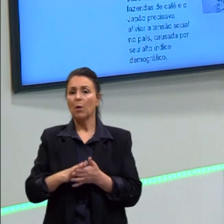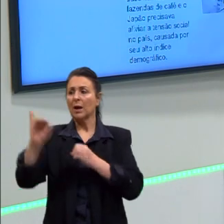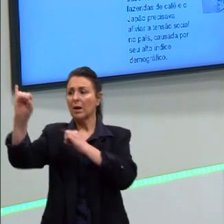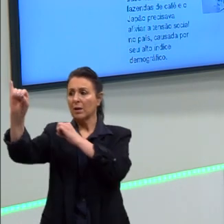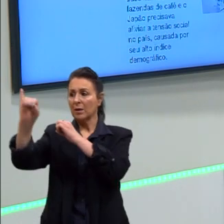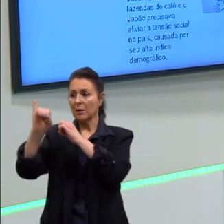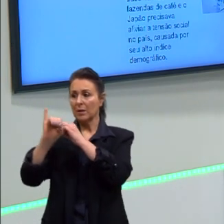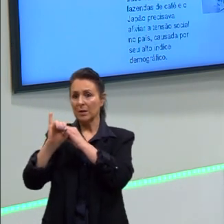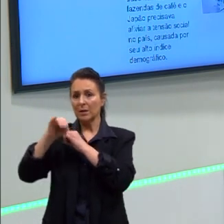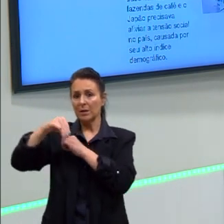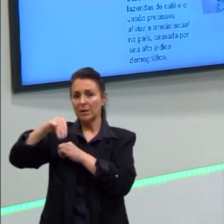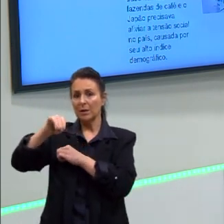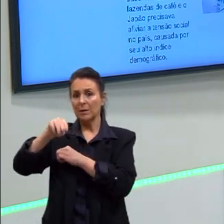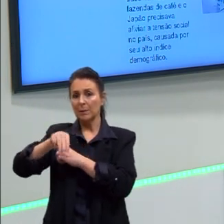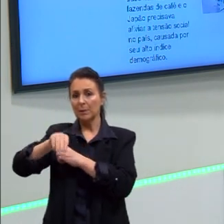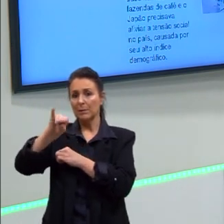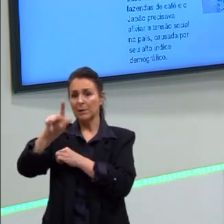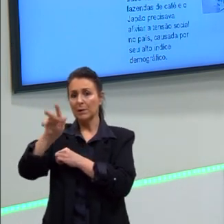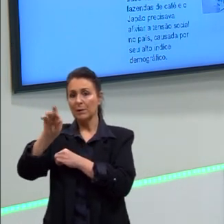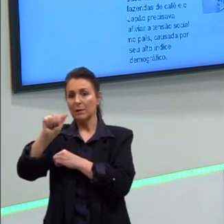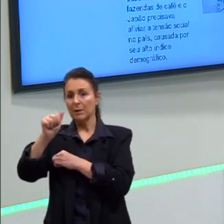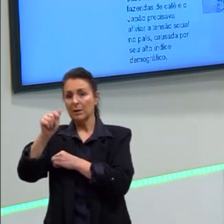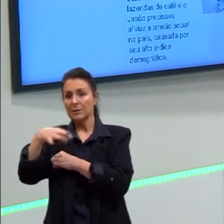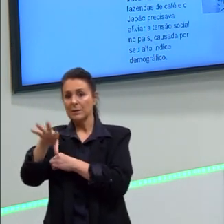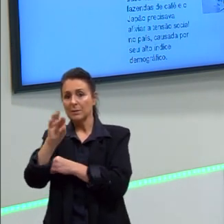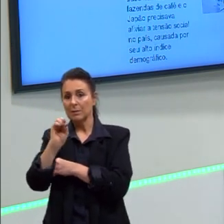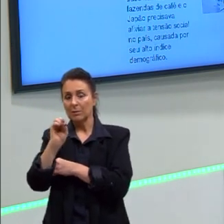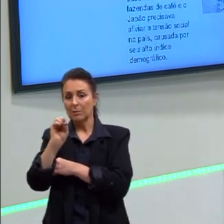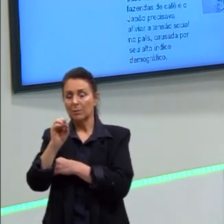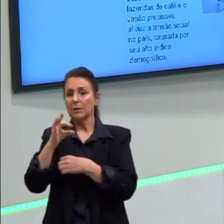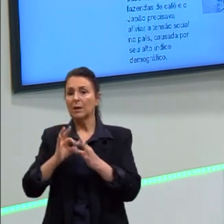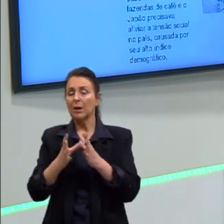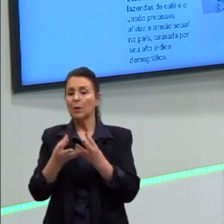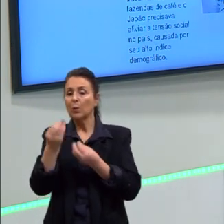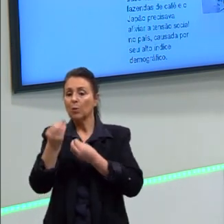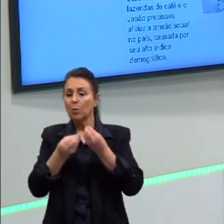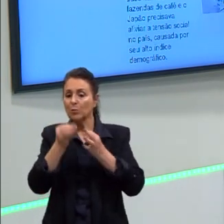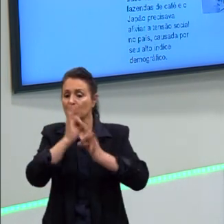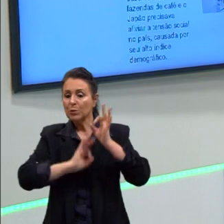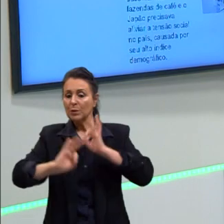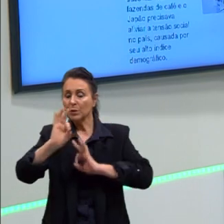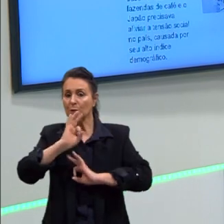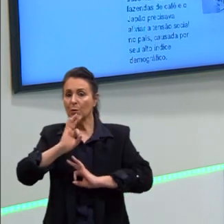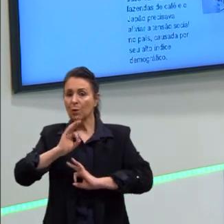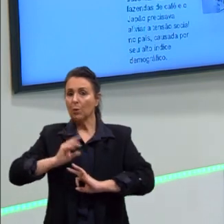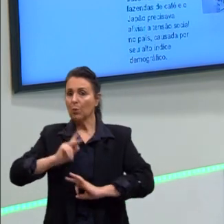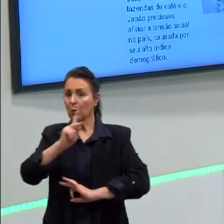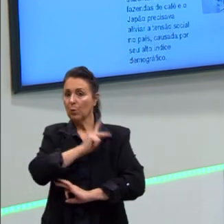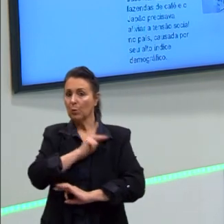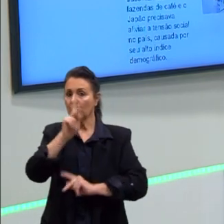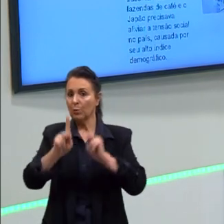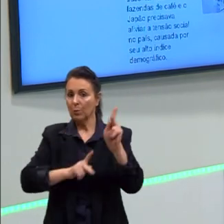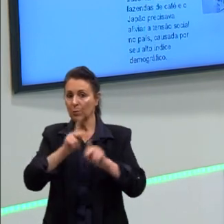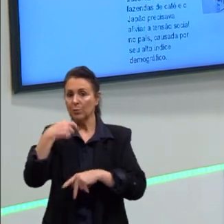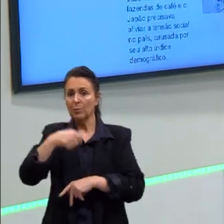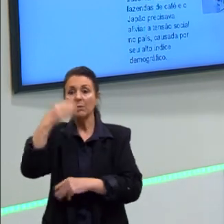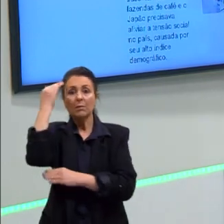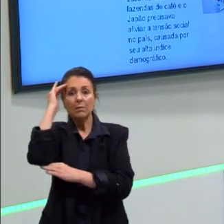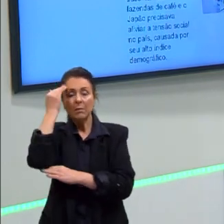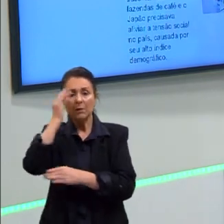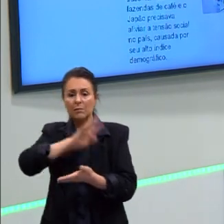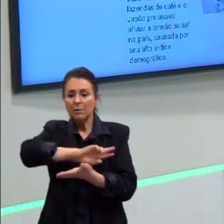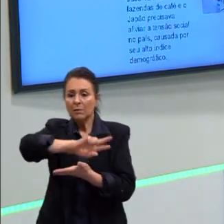das pás e da formação do nosso do nosso povo tá brisada nós temos que entender que